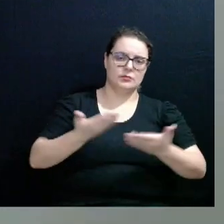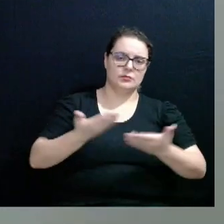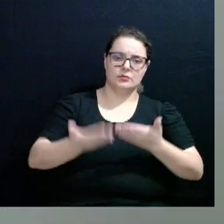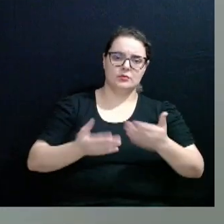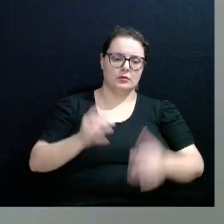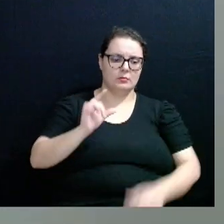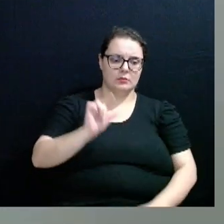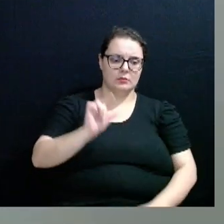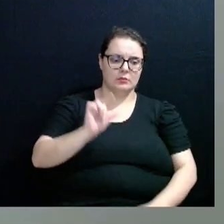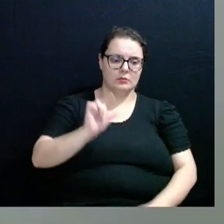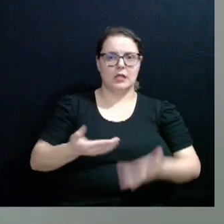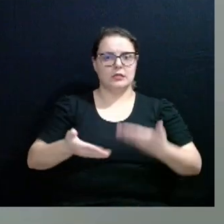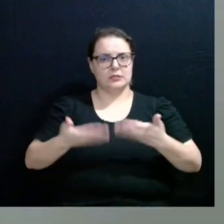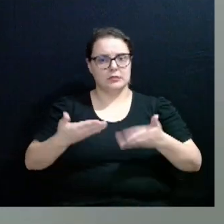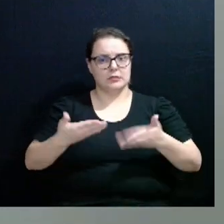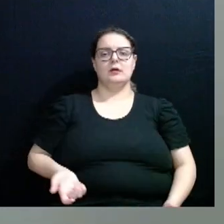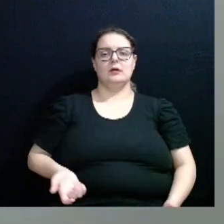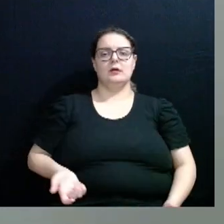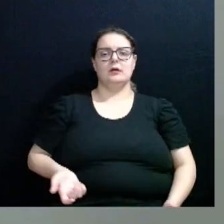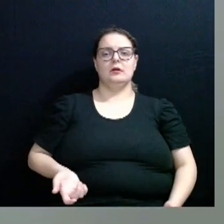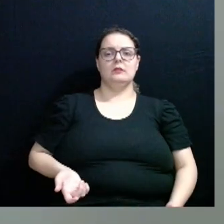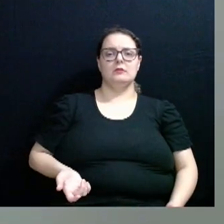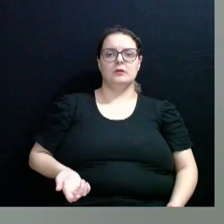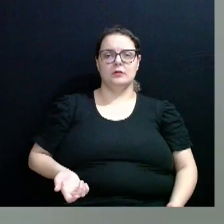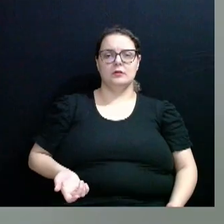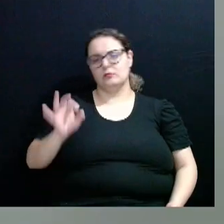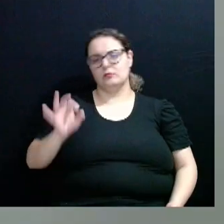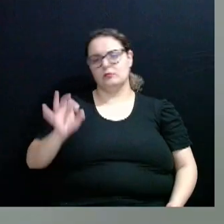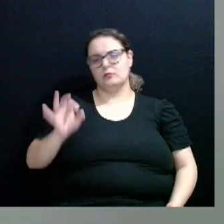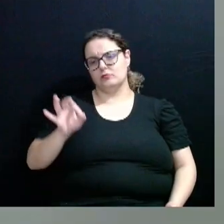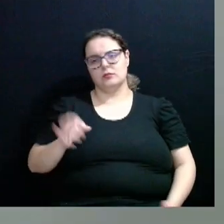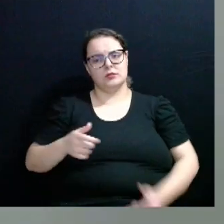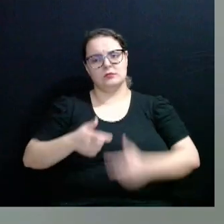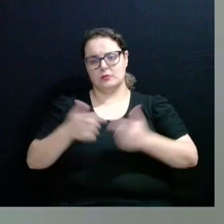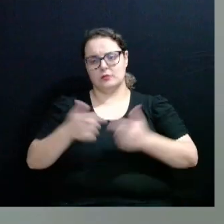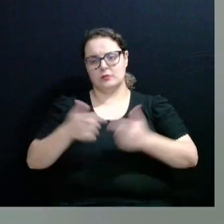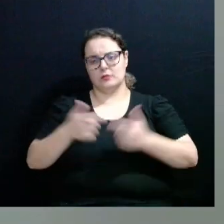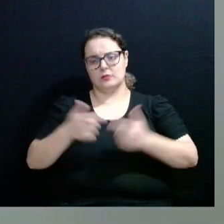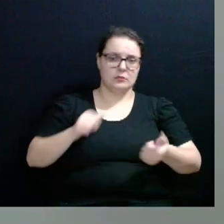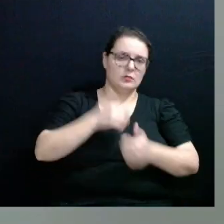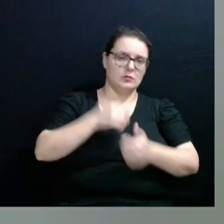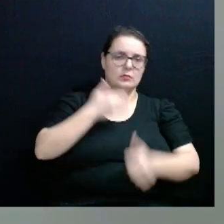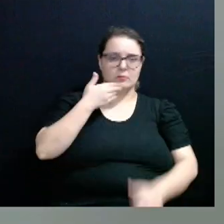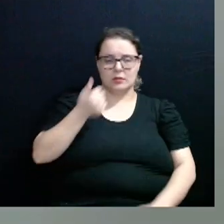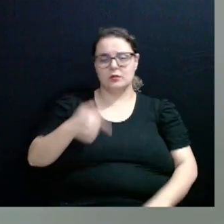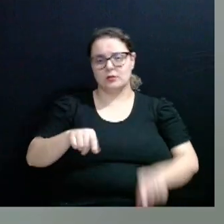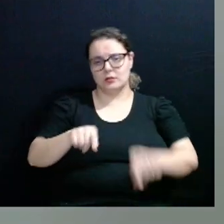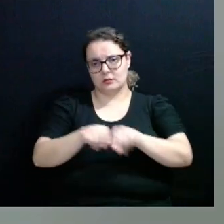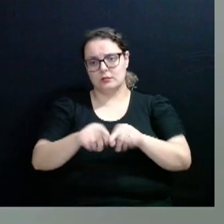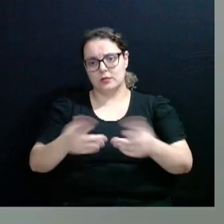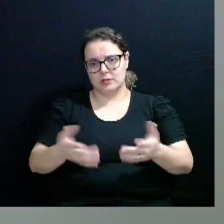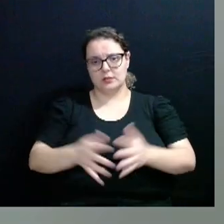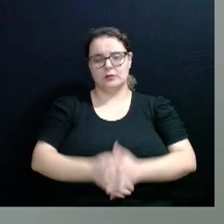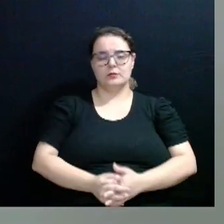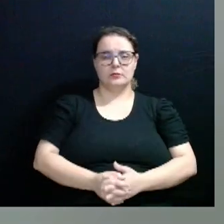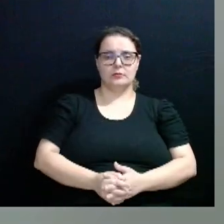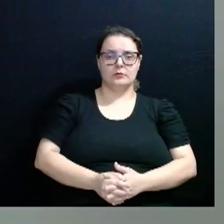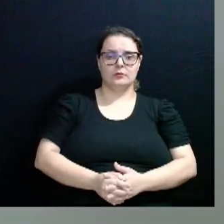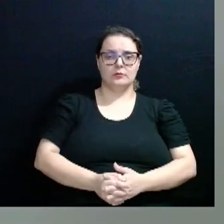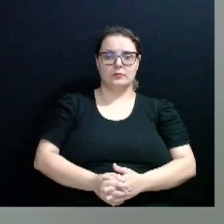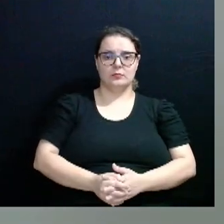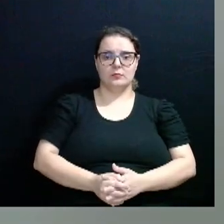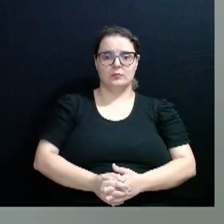menos agressivo e com maiores chances de cura e para ela ter uma qualidade de vida melhor também. Então,